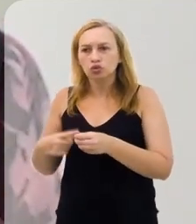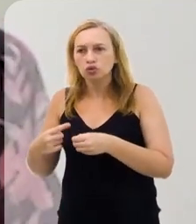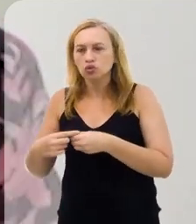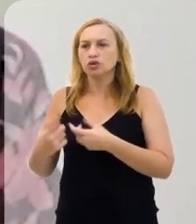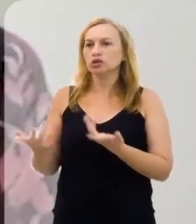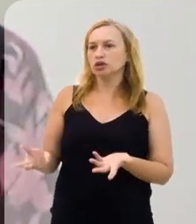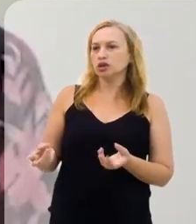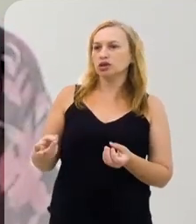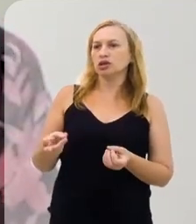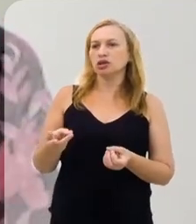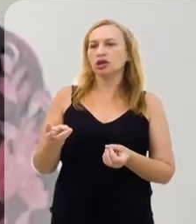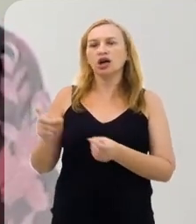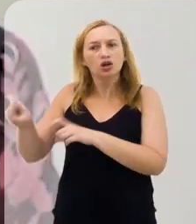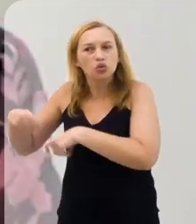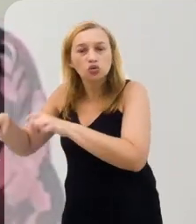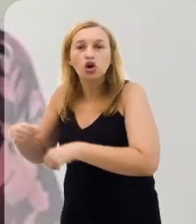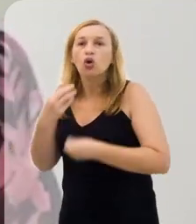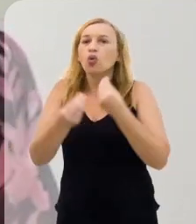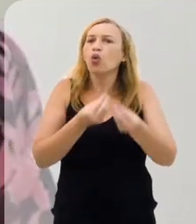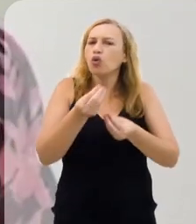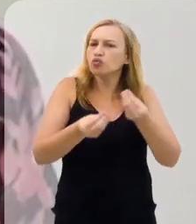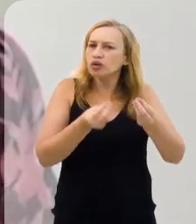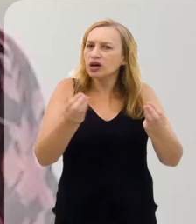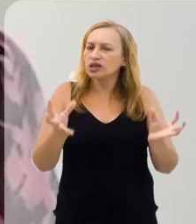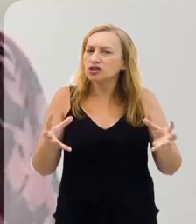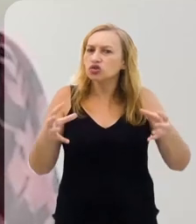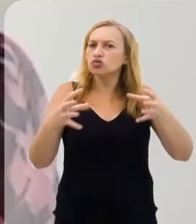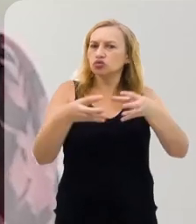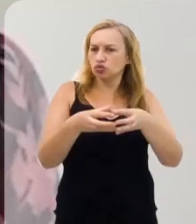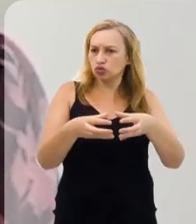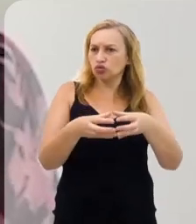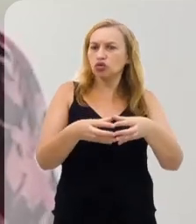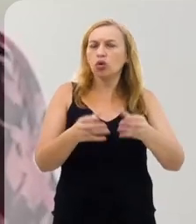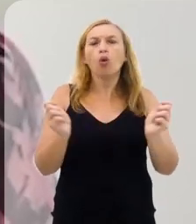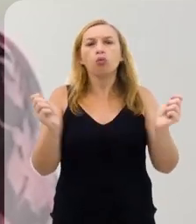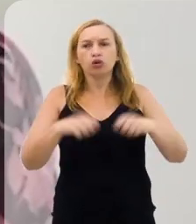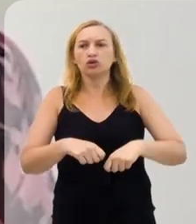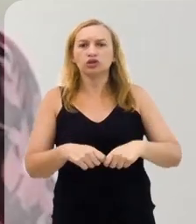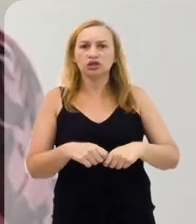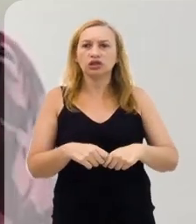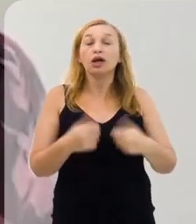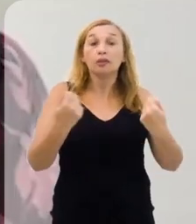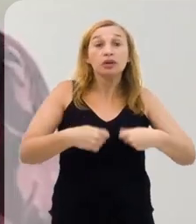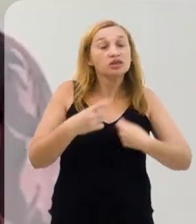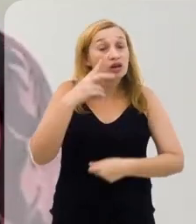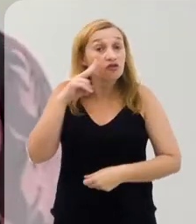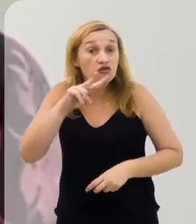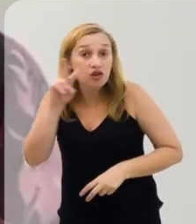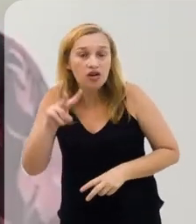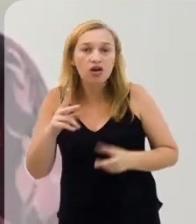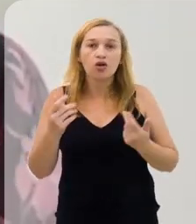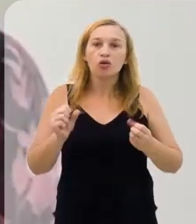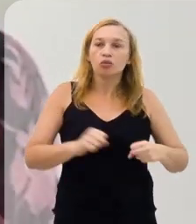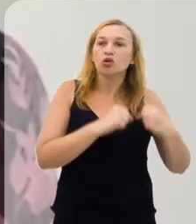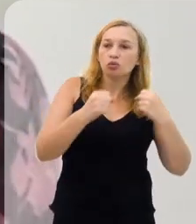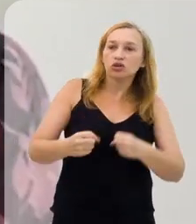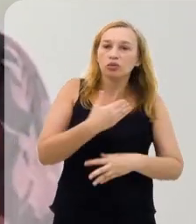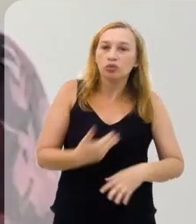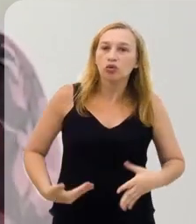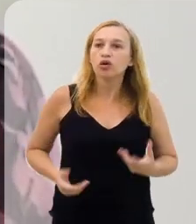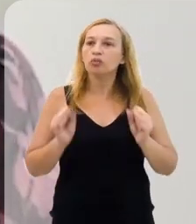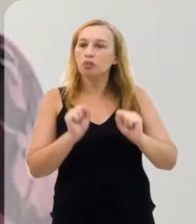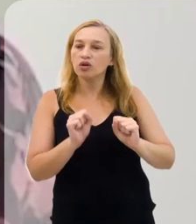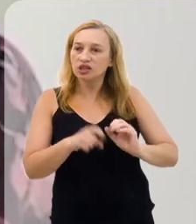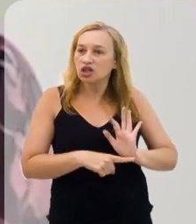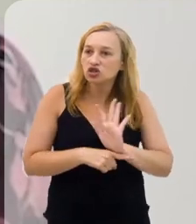isso nos municípios, e a pasta da agricultura. Como é que é essa fusão e, principalmente, que oportunidades precisam ser vistas